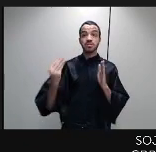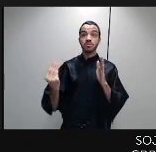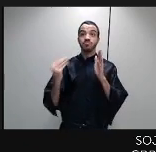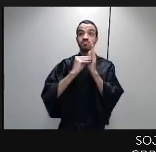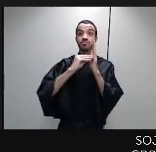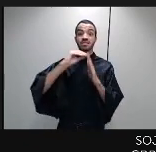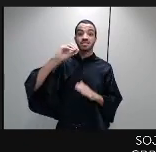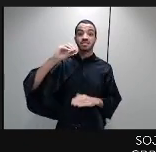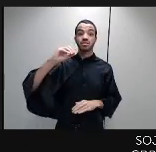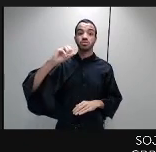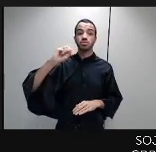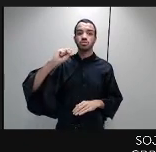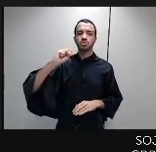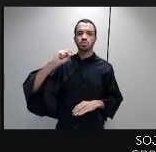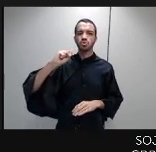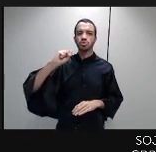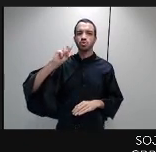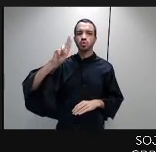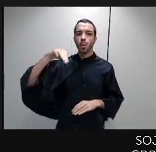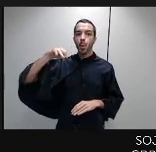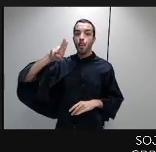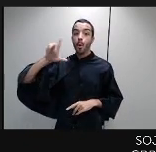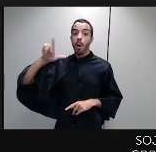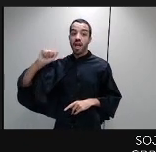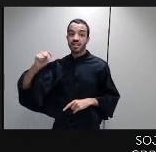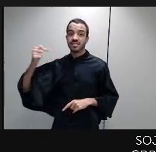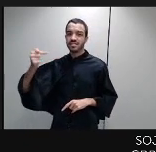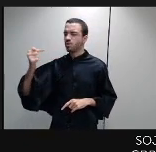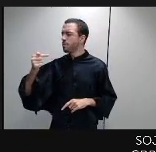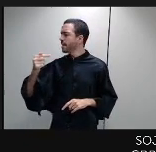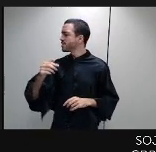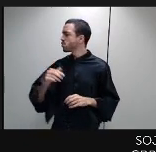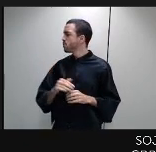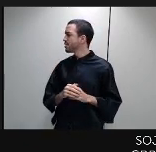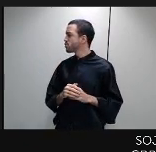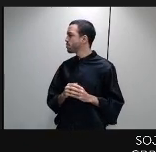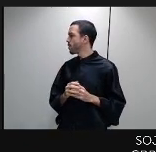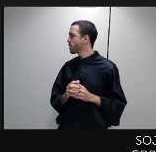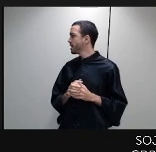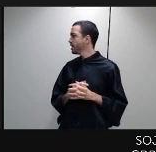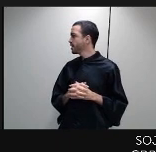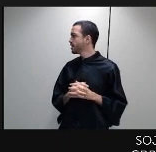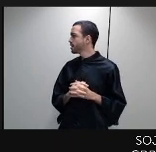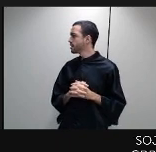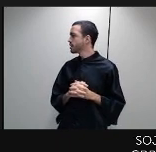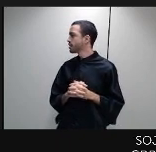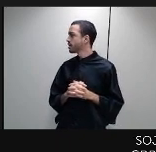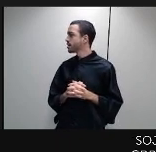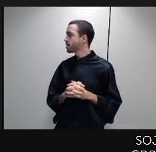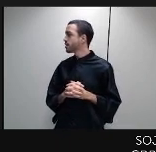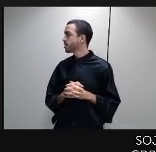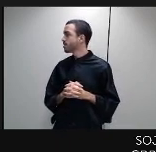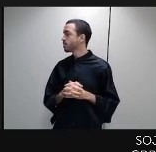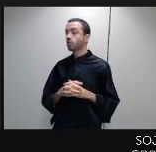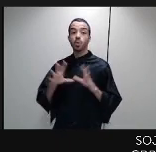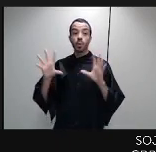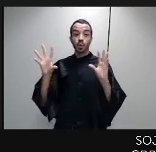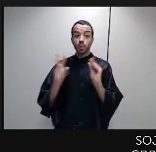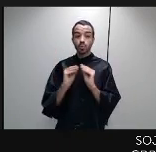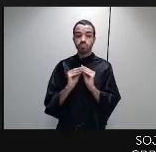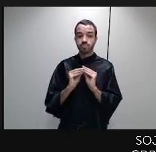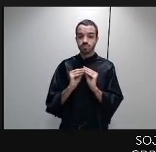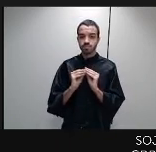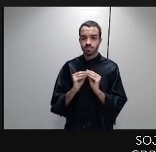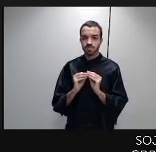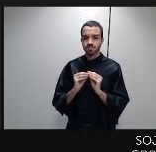certa eu entendo e não aqui é não não haveria seja para a sobrancelha com